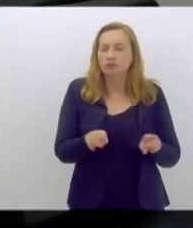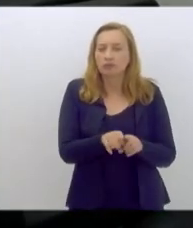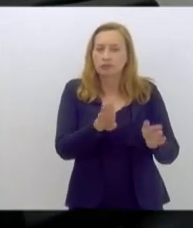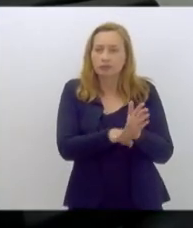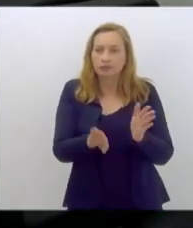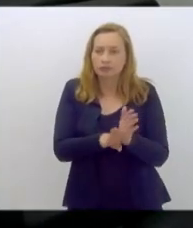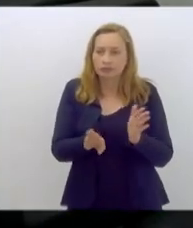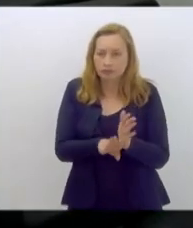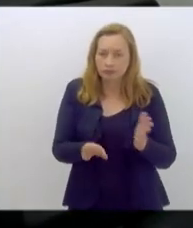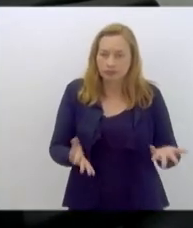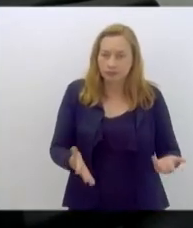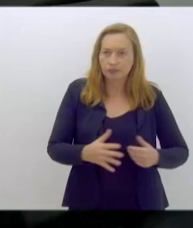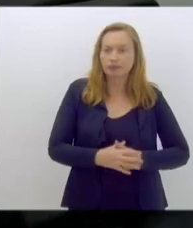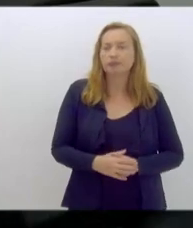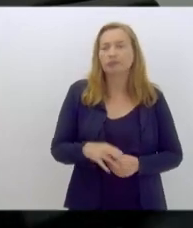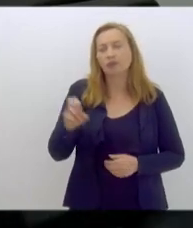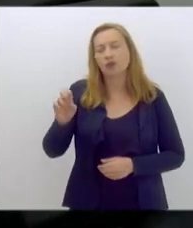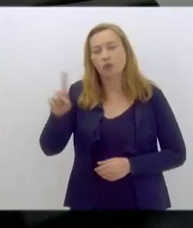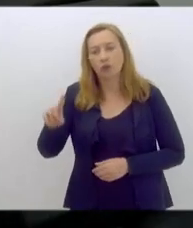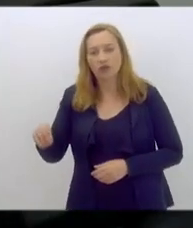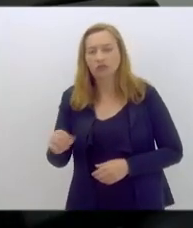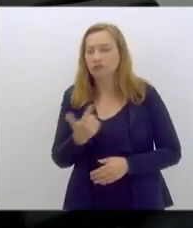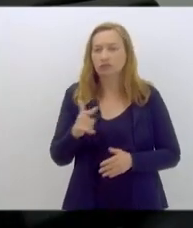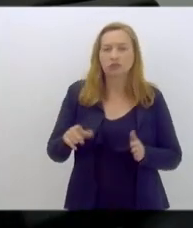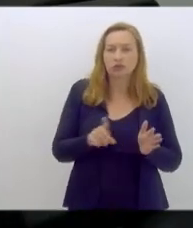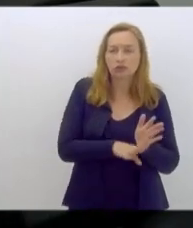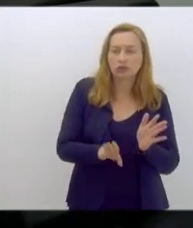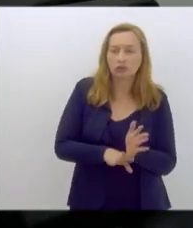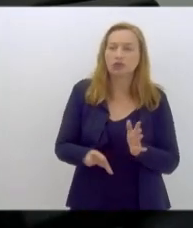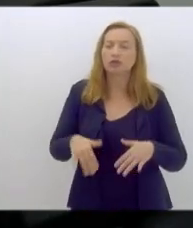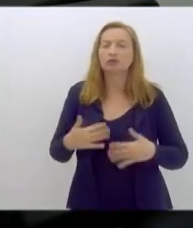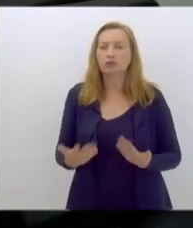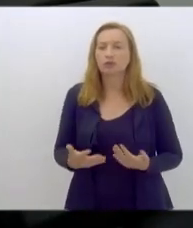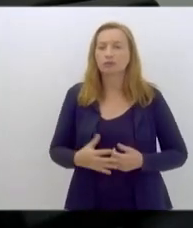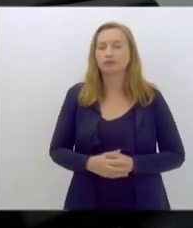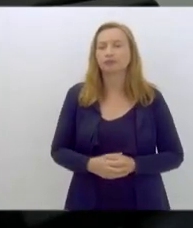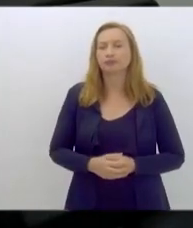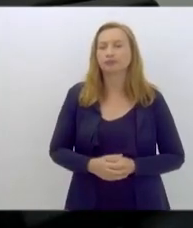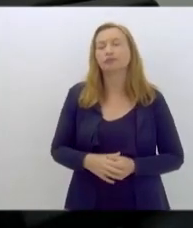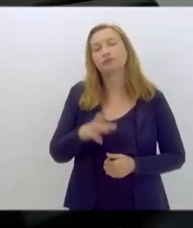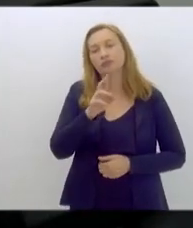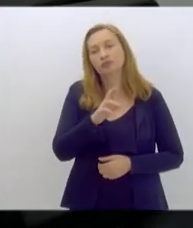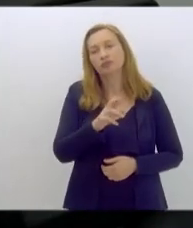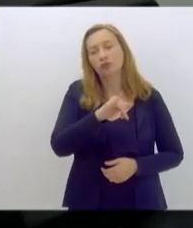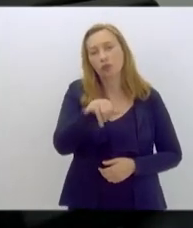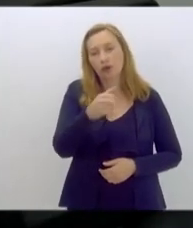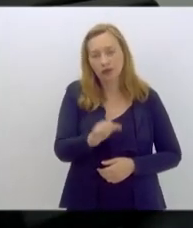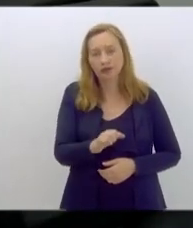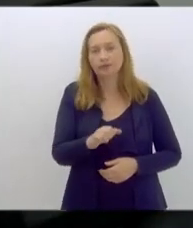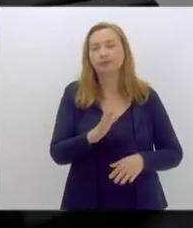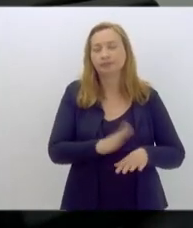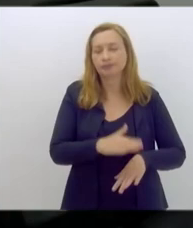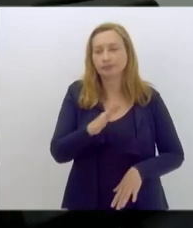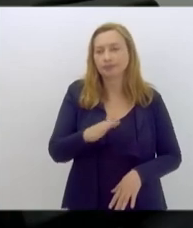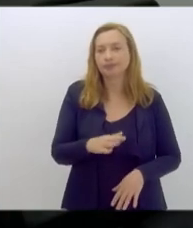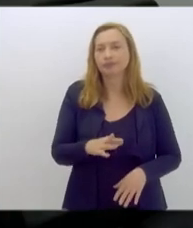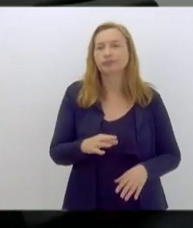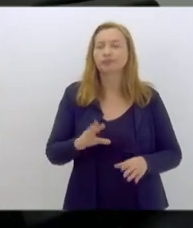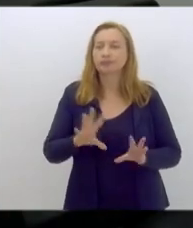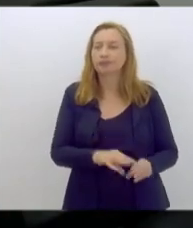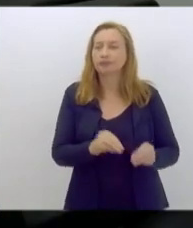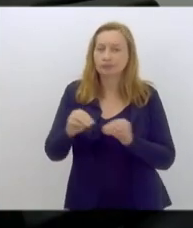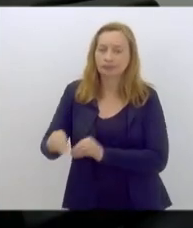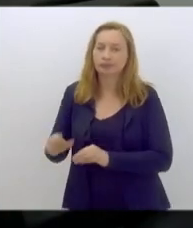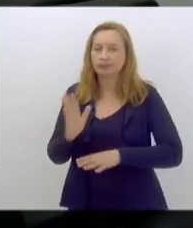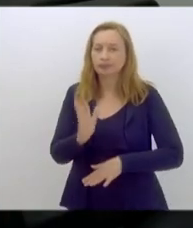nenhuma na oeso né e obviamente que a da UERJ Ela é maior em função da transferência